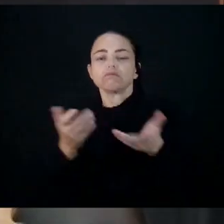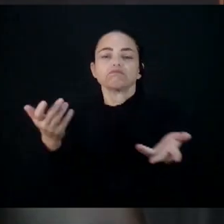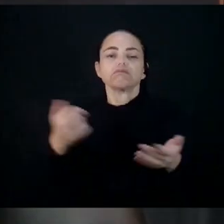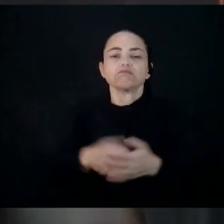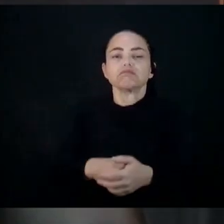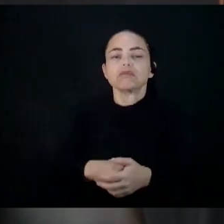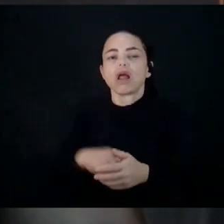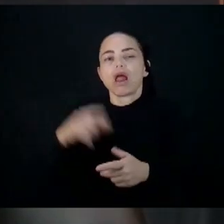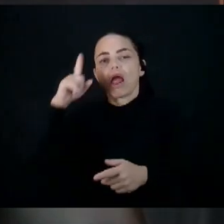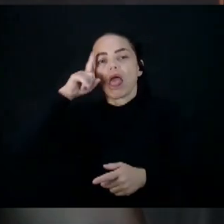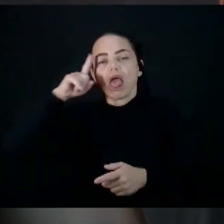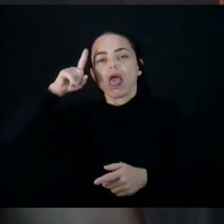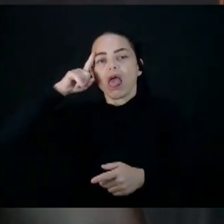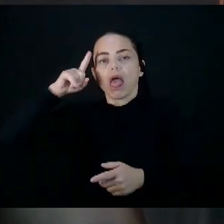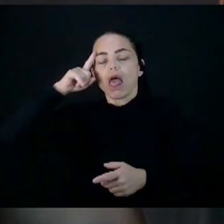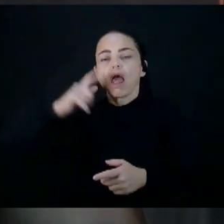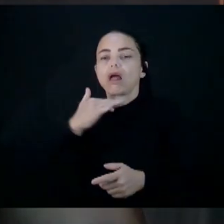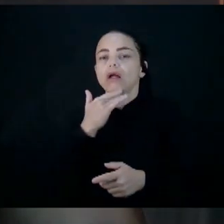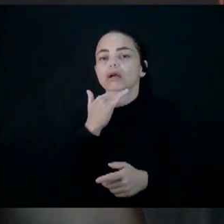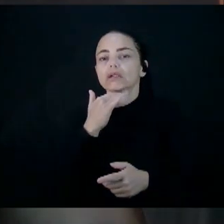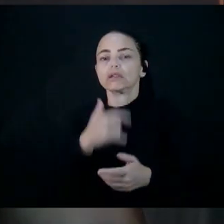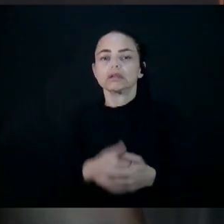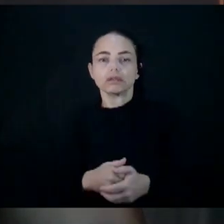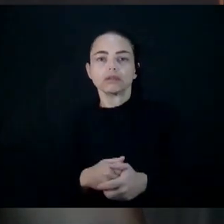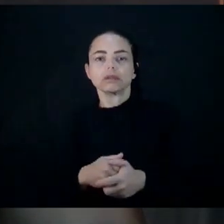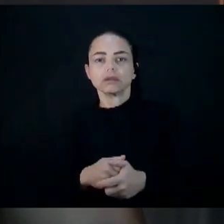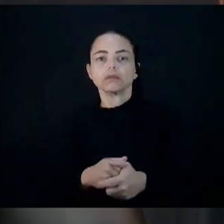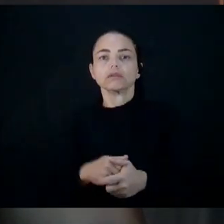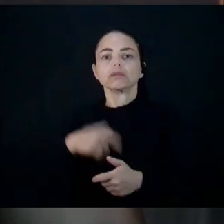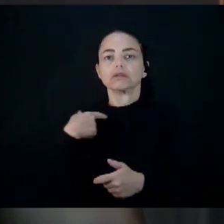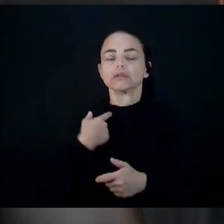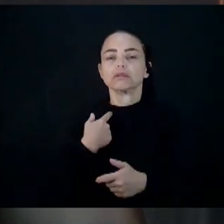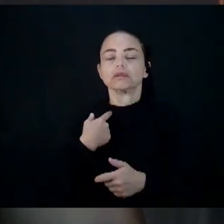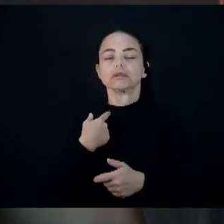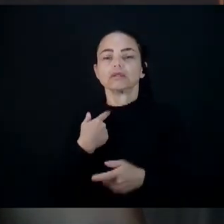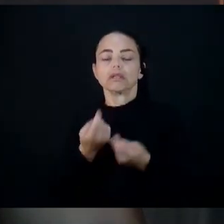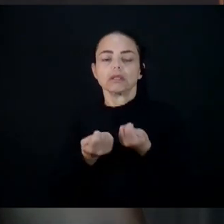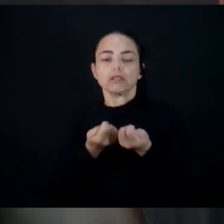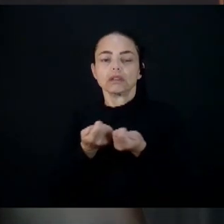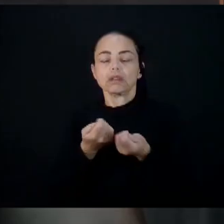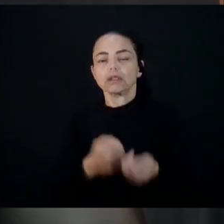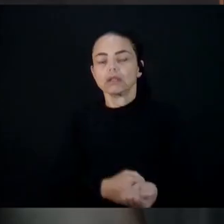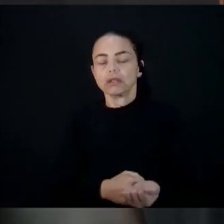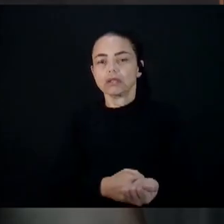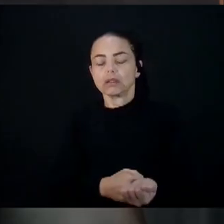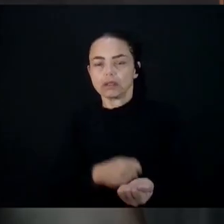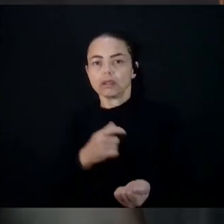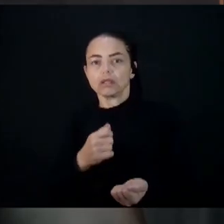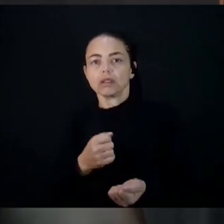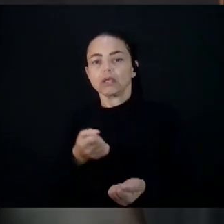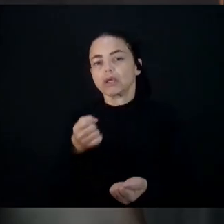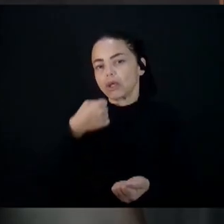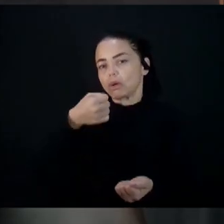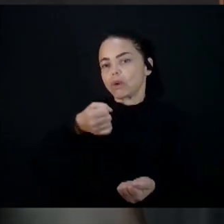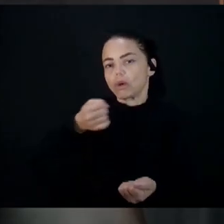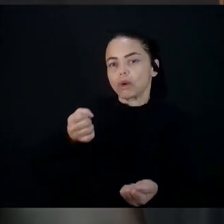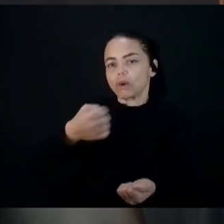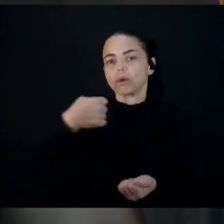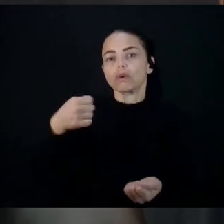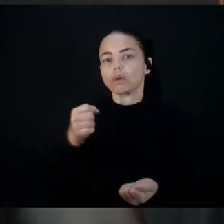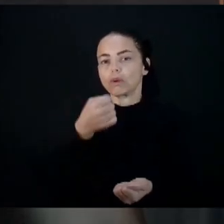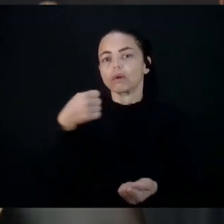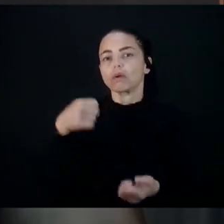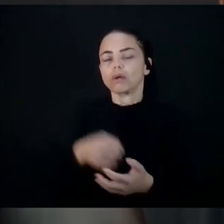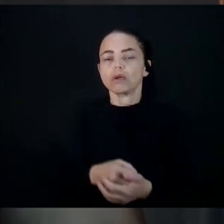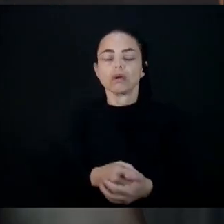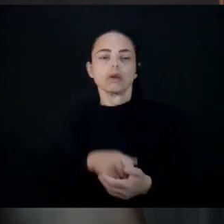todos os dias pode ser ruim, mas isso tem muito mais relação com o grau de controle que a pessoa tem sobre a própria bebida. Então, o beber social é quando a pessoa vai